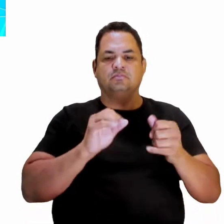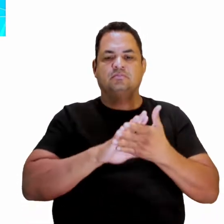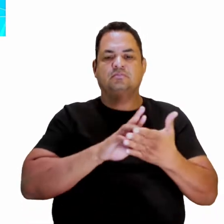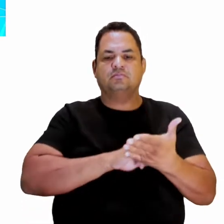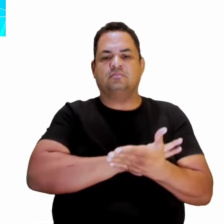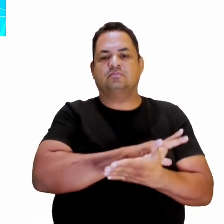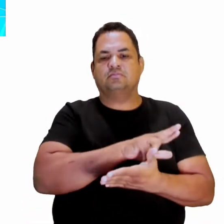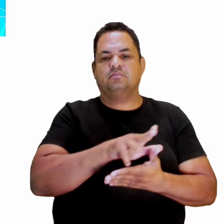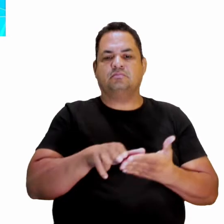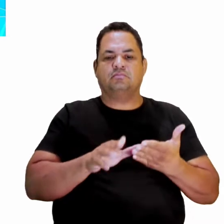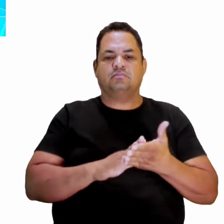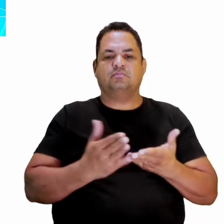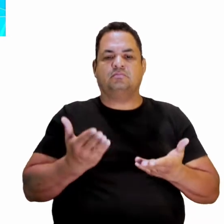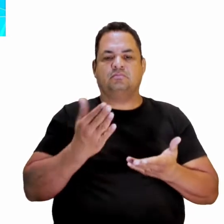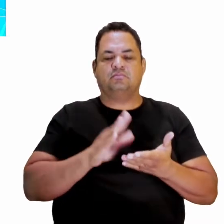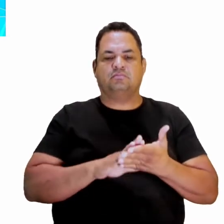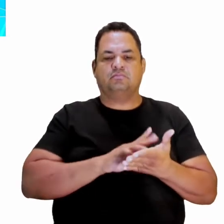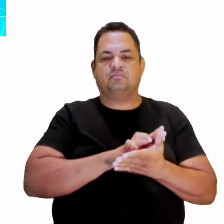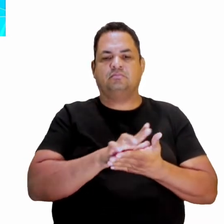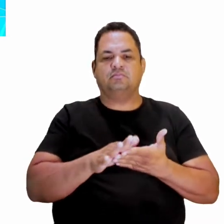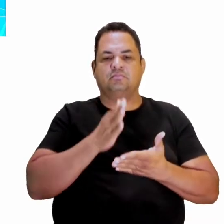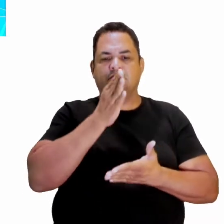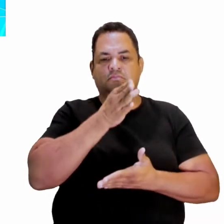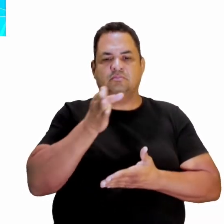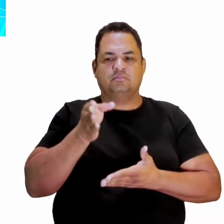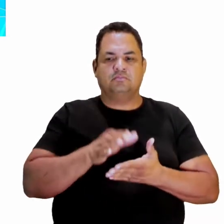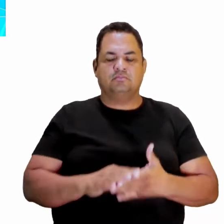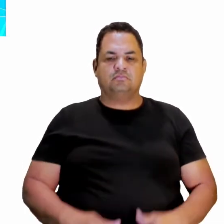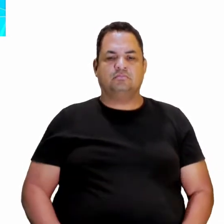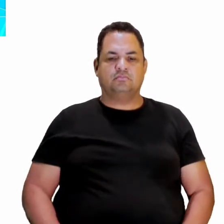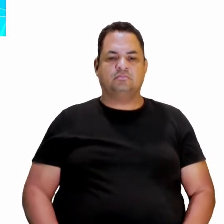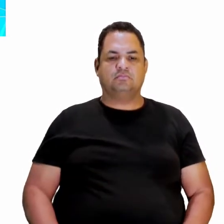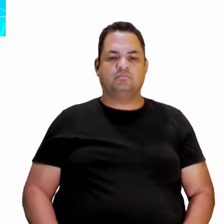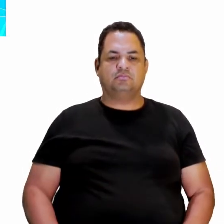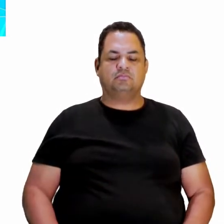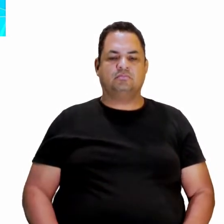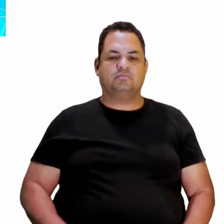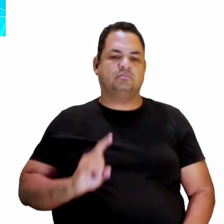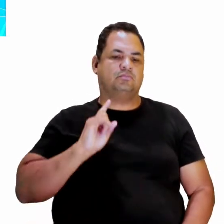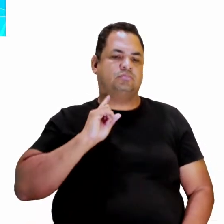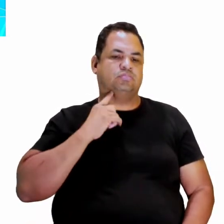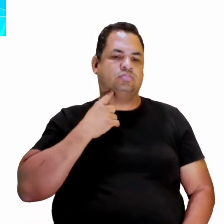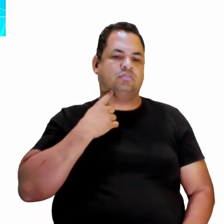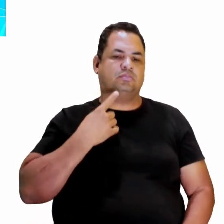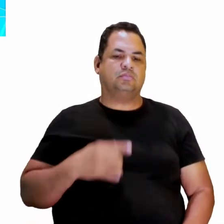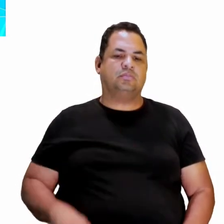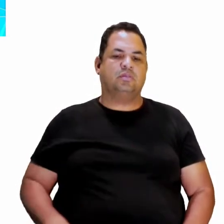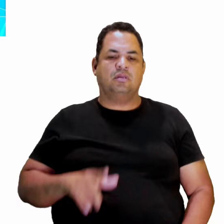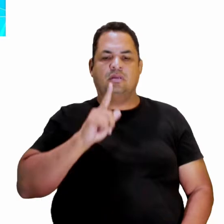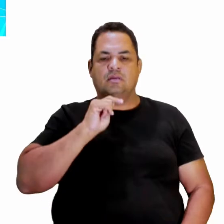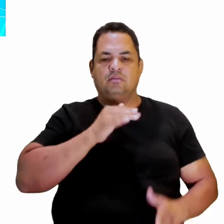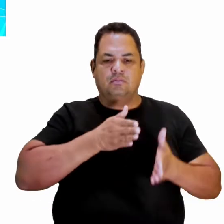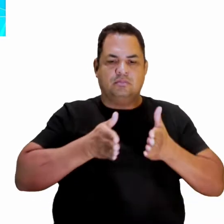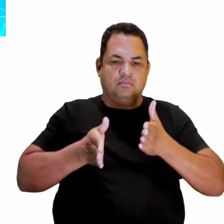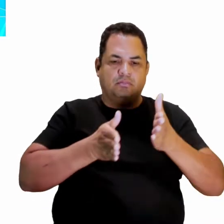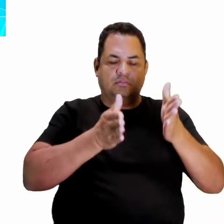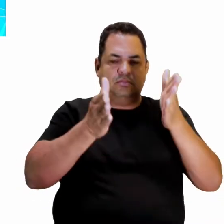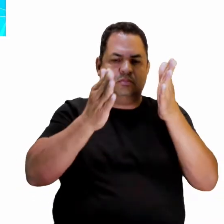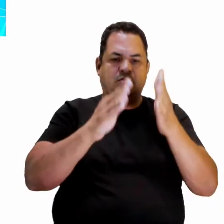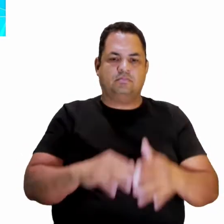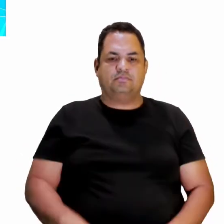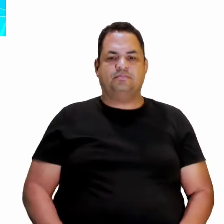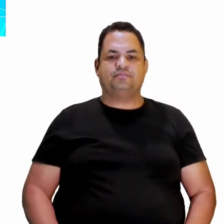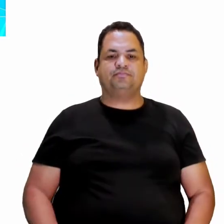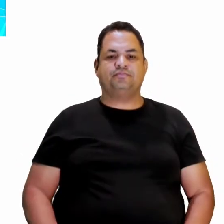vários slashes aí, várias barras. Então, river pollution, poluição do rio, bay